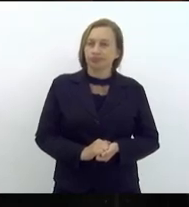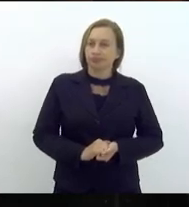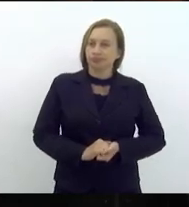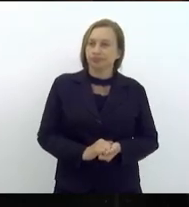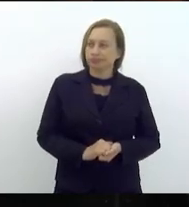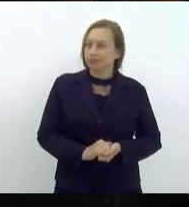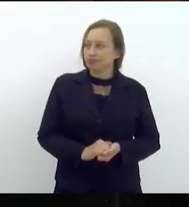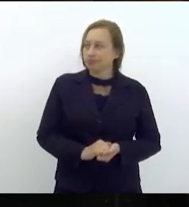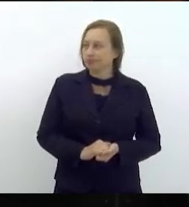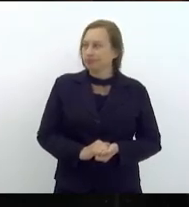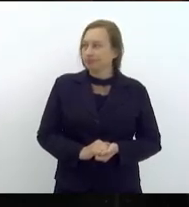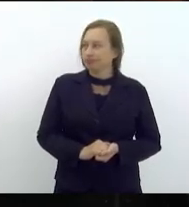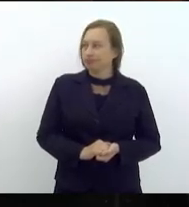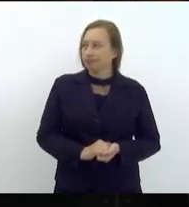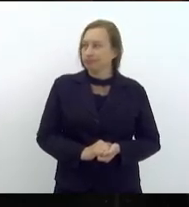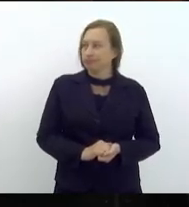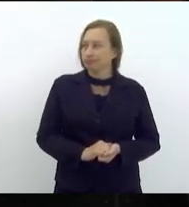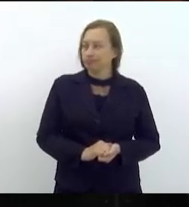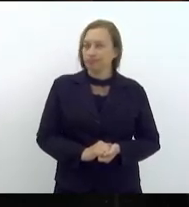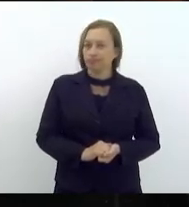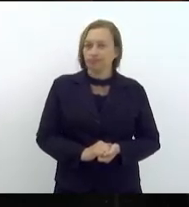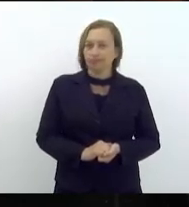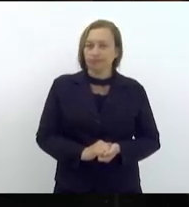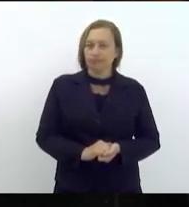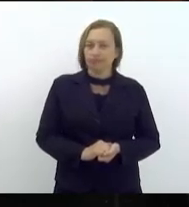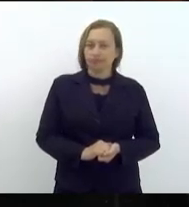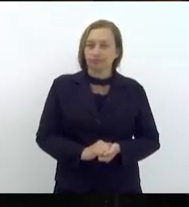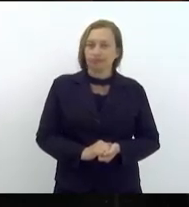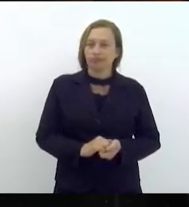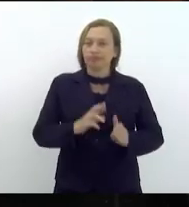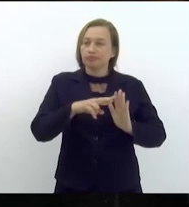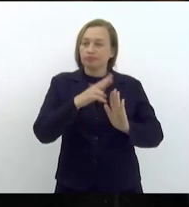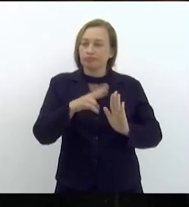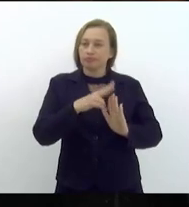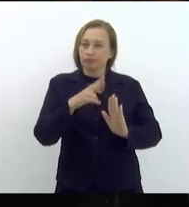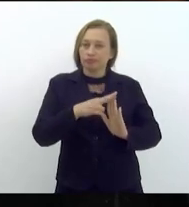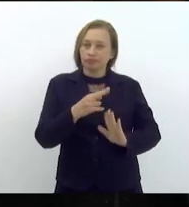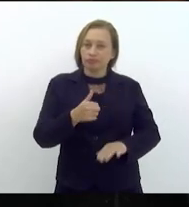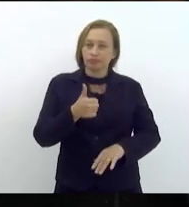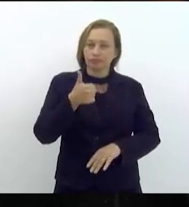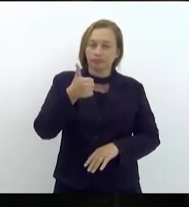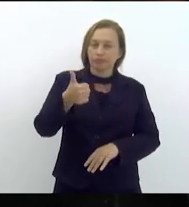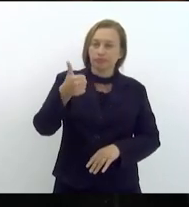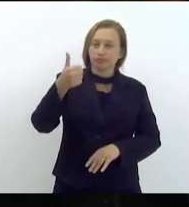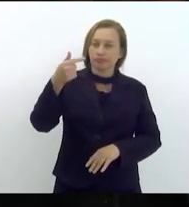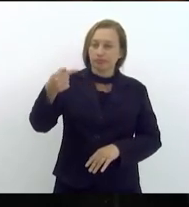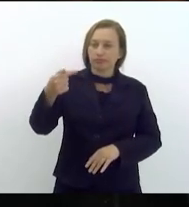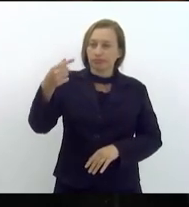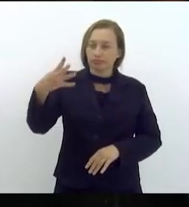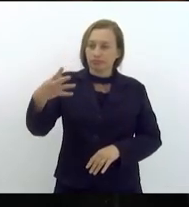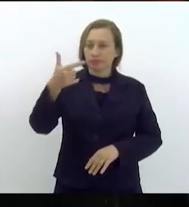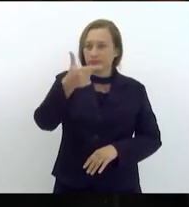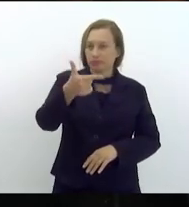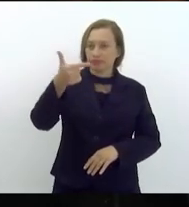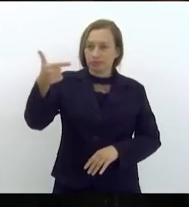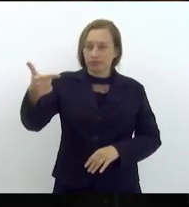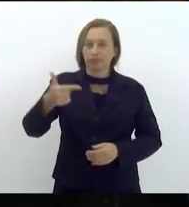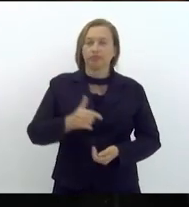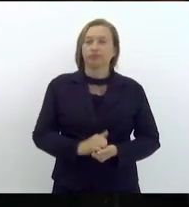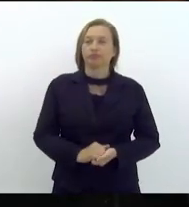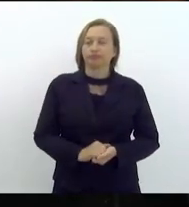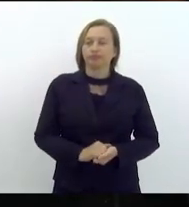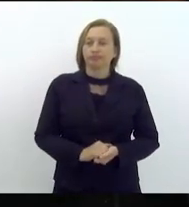a metodologia atual definida pela resolução np-874 de 2022 porque